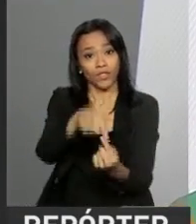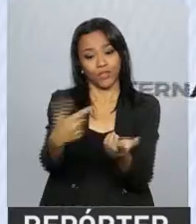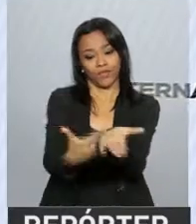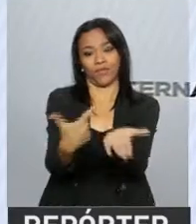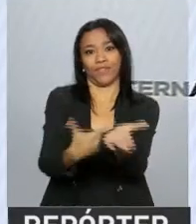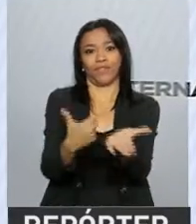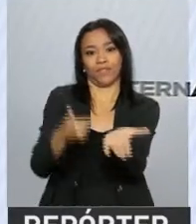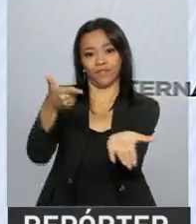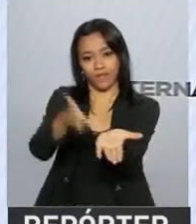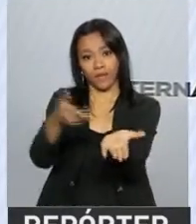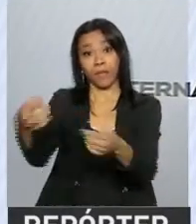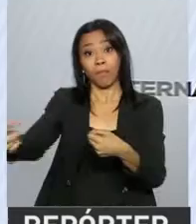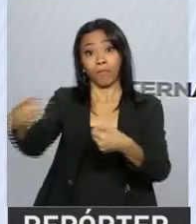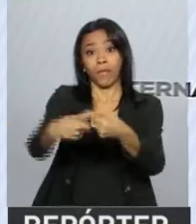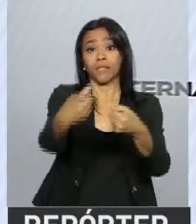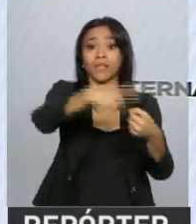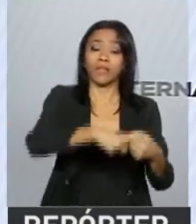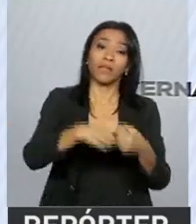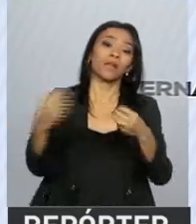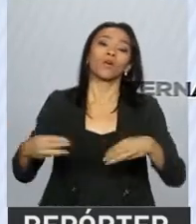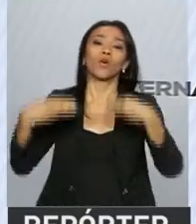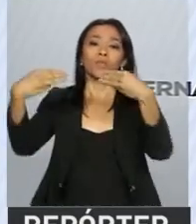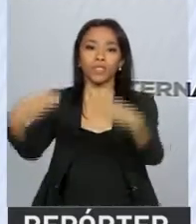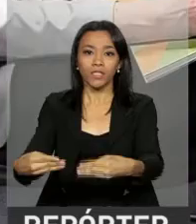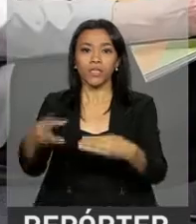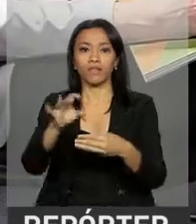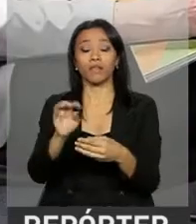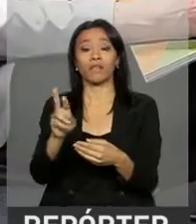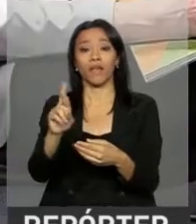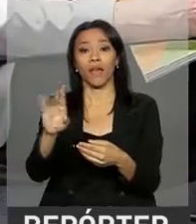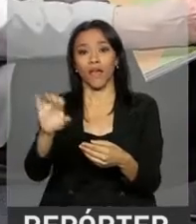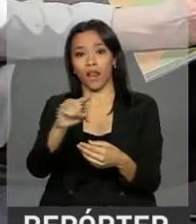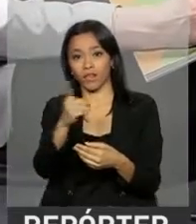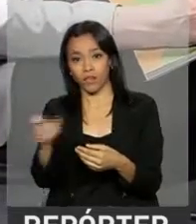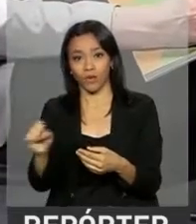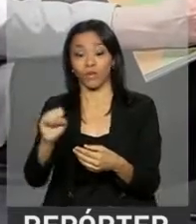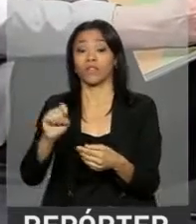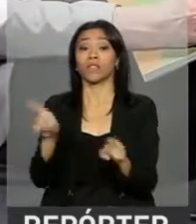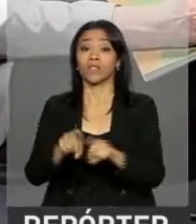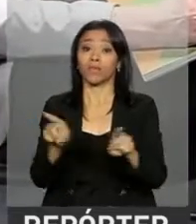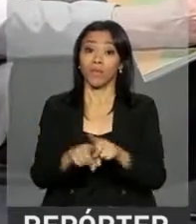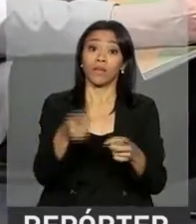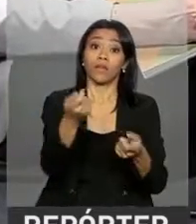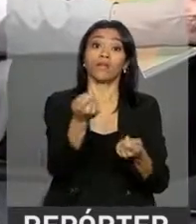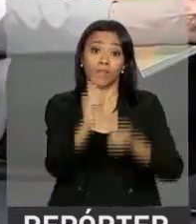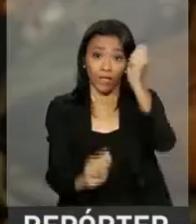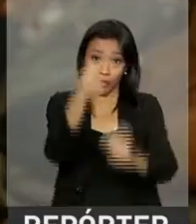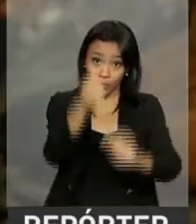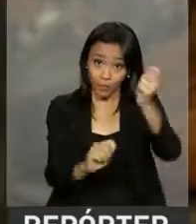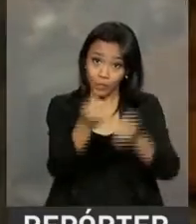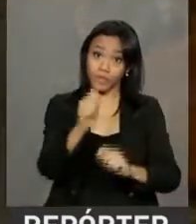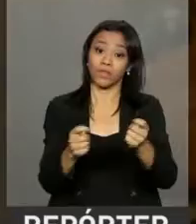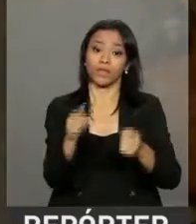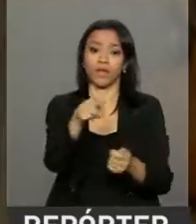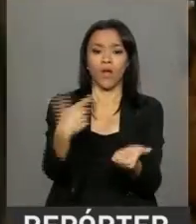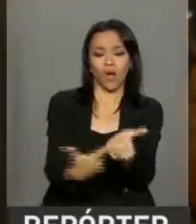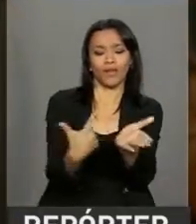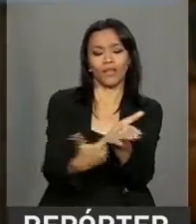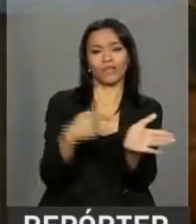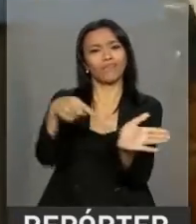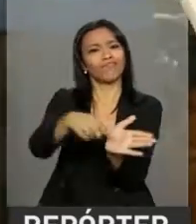brasil em parceria com os ministérios das relações exteriores e indústria e comércio exterior e serviços o guia traz